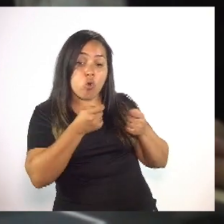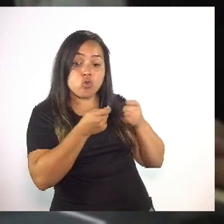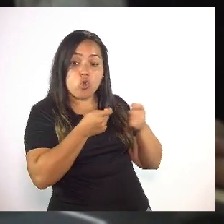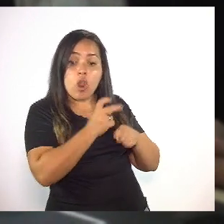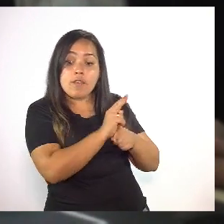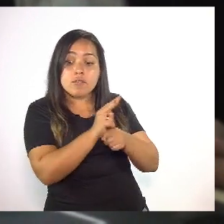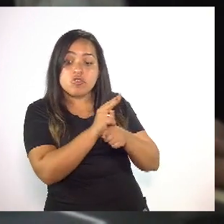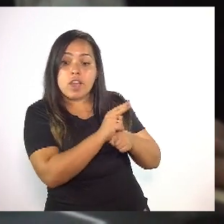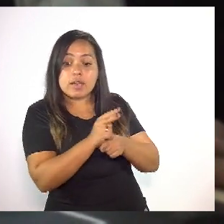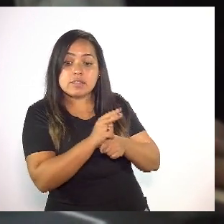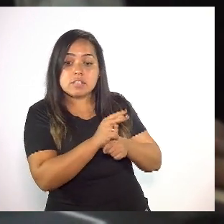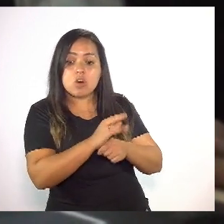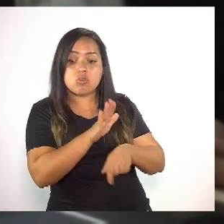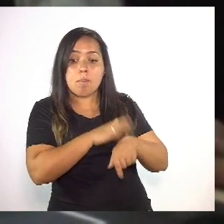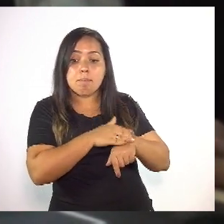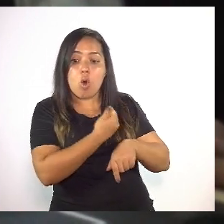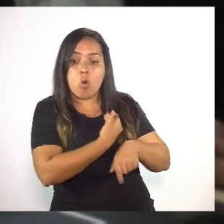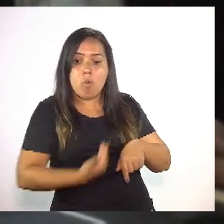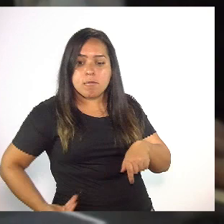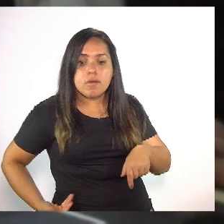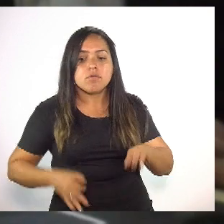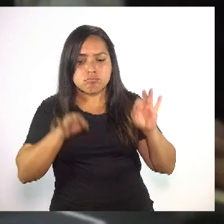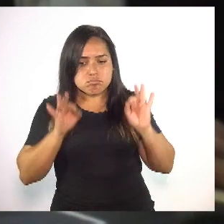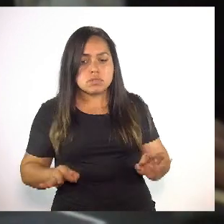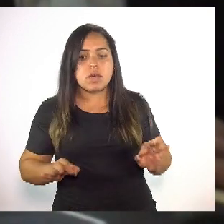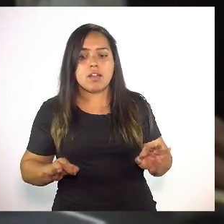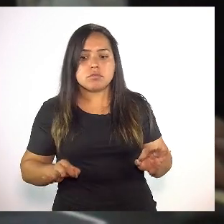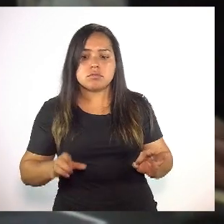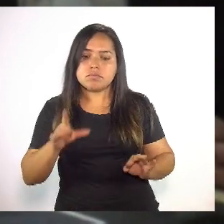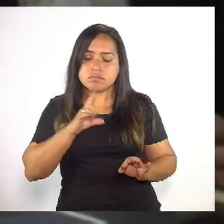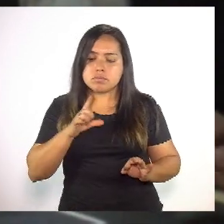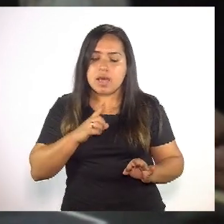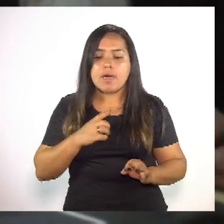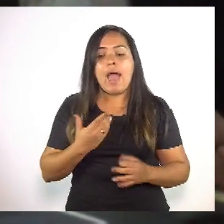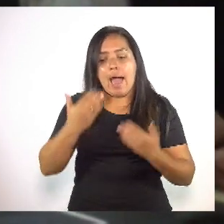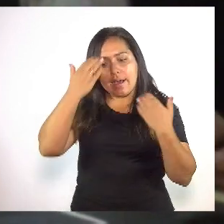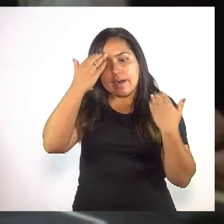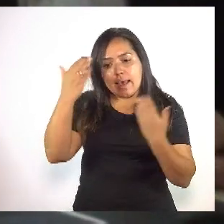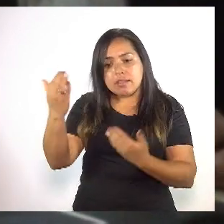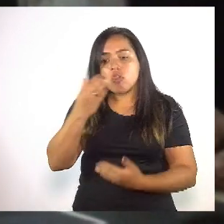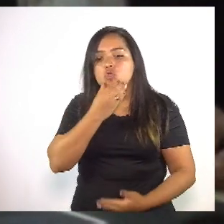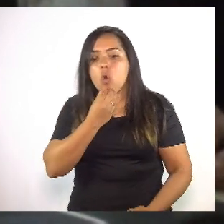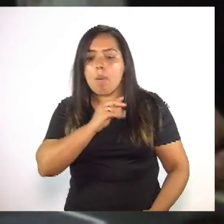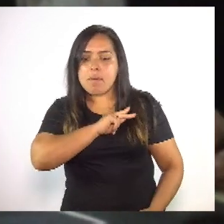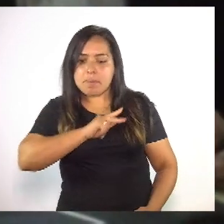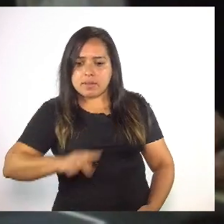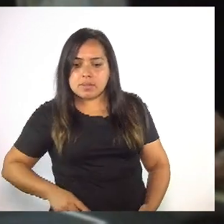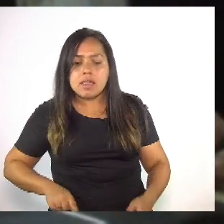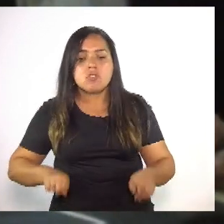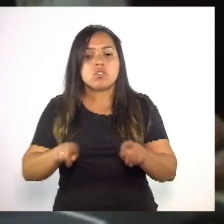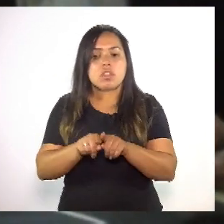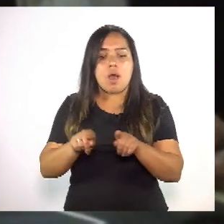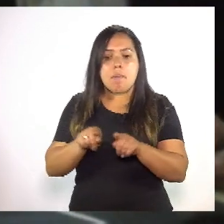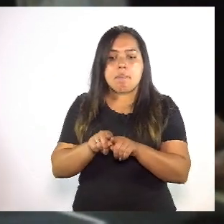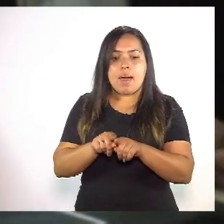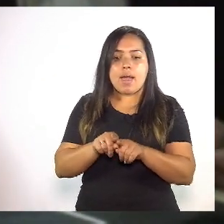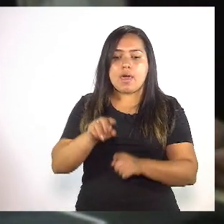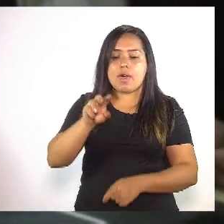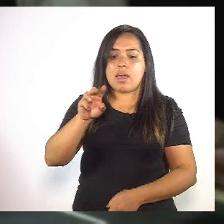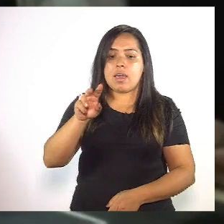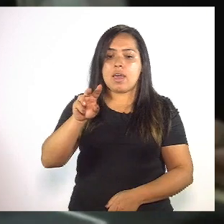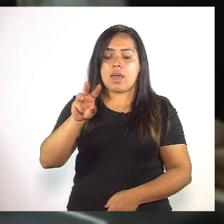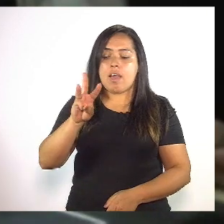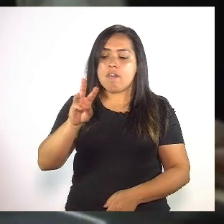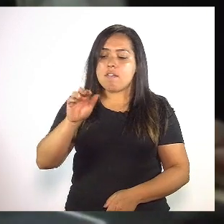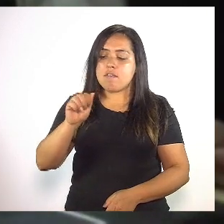aí ao presidente e ao deputado Márcio Pacheco pela oportunidade de redirecionar a comissão durante a audiência, o posicionamento do